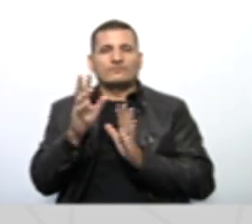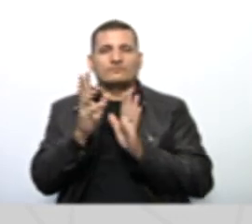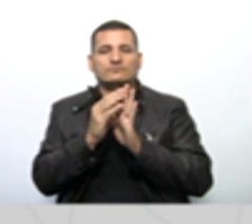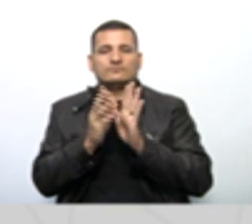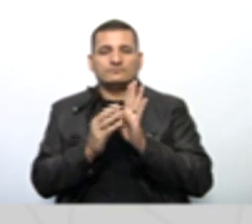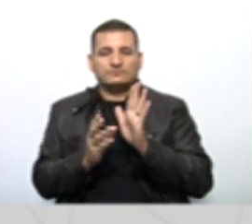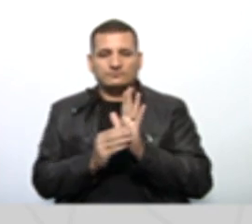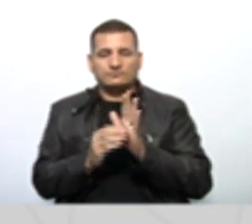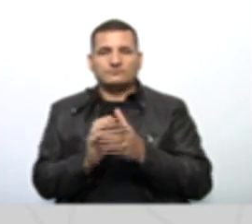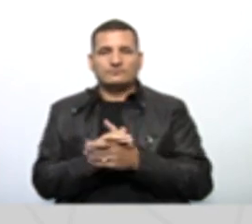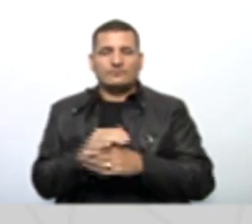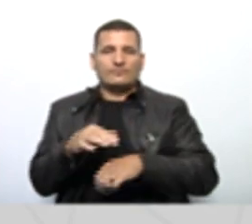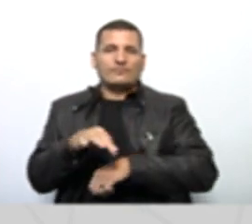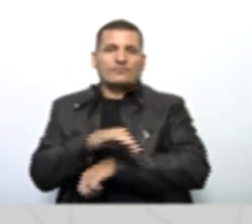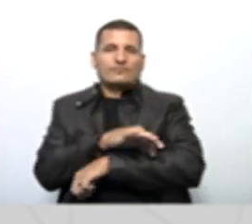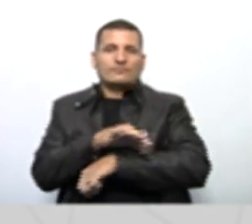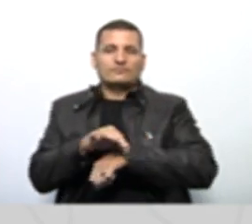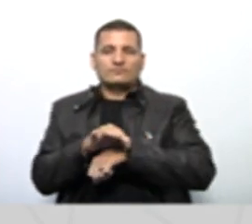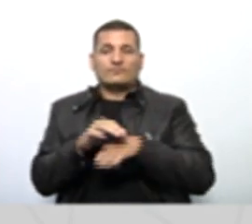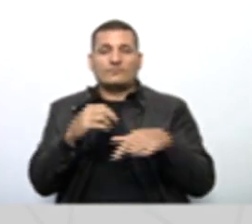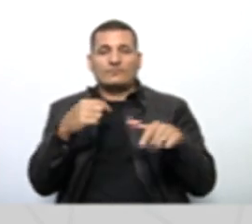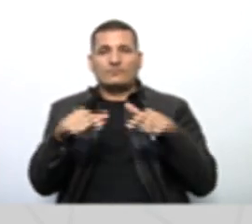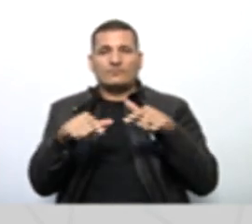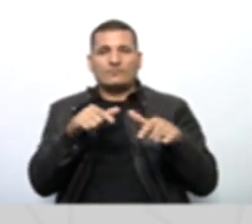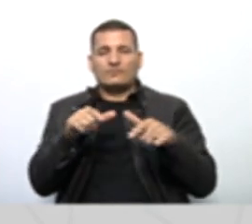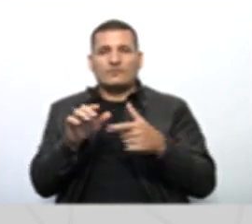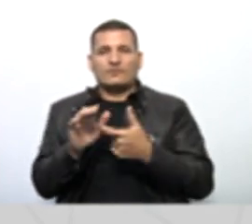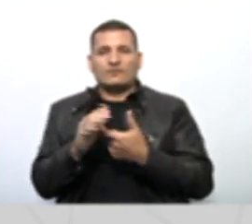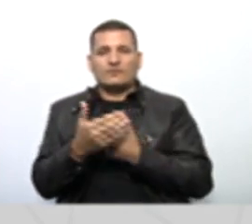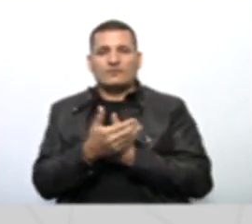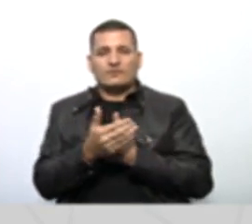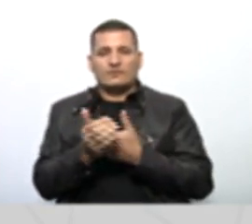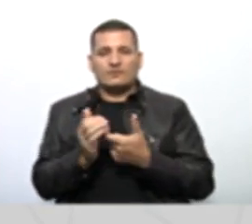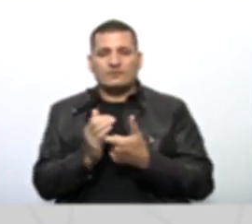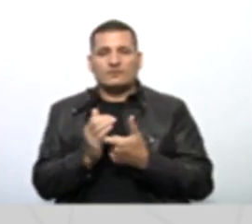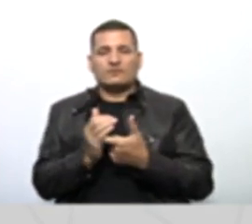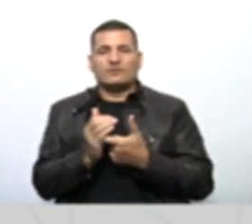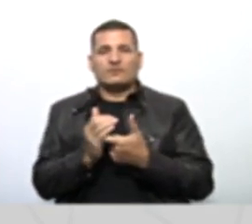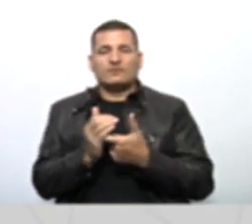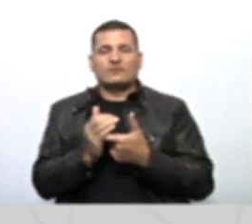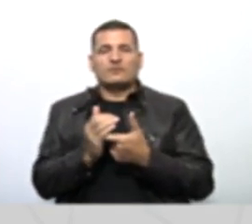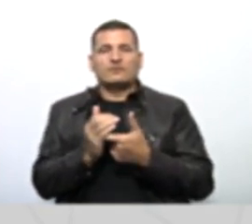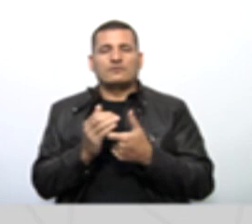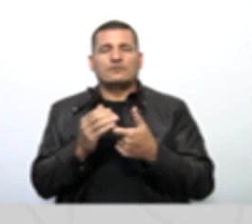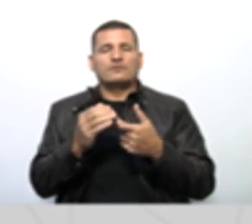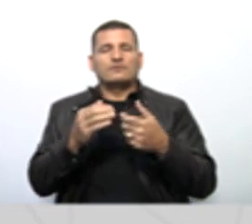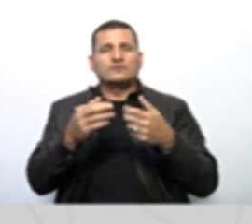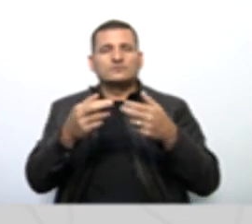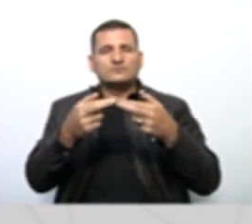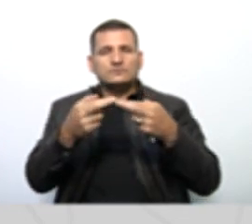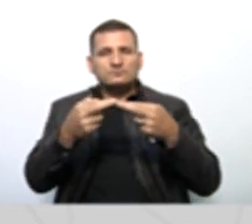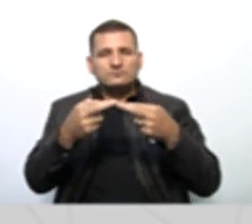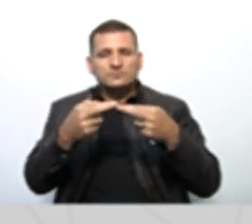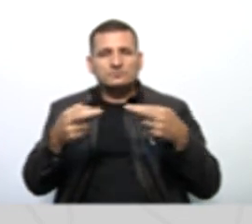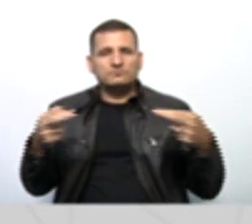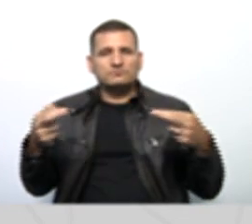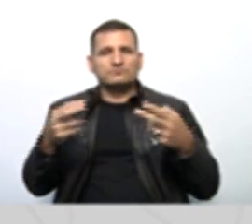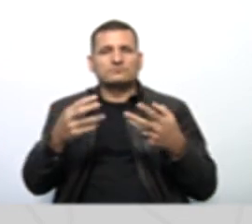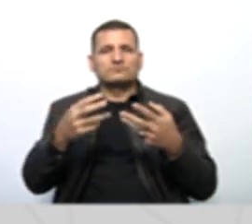arquiteturas e serviço tecnologia e meio de transmissão e padrões de comunicação pessoal